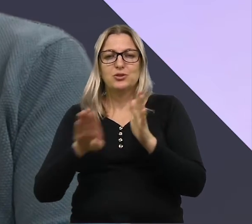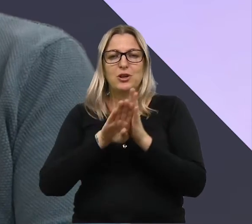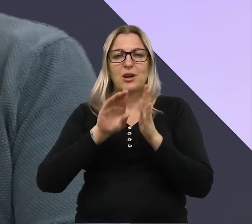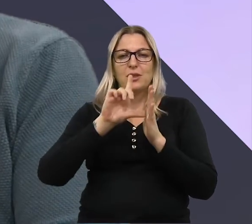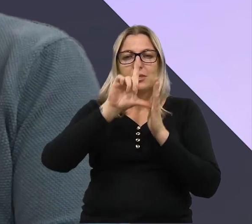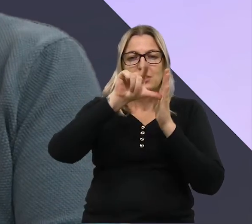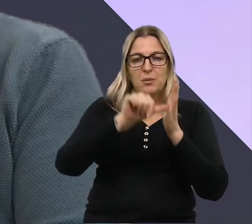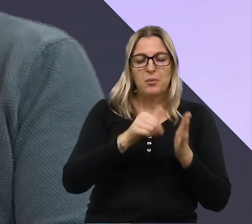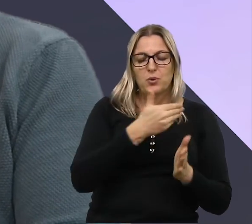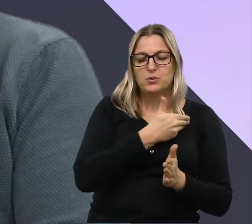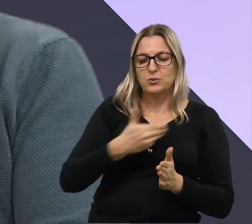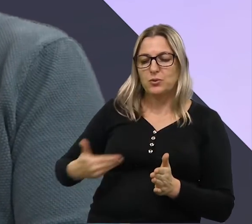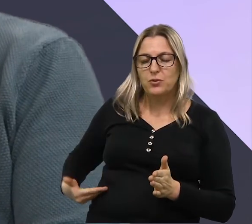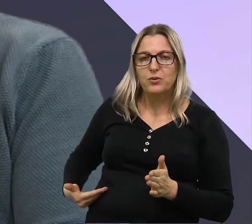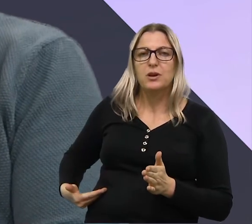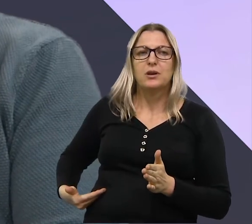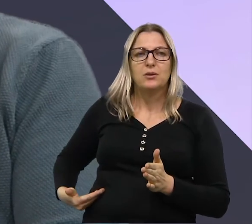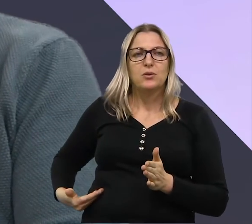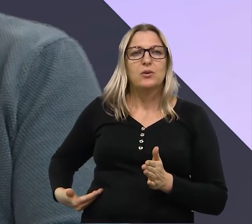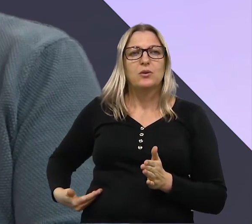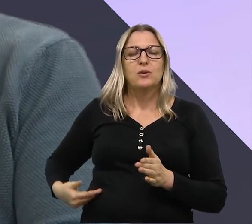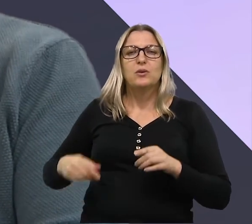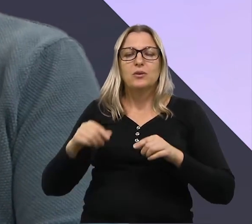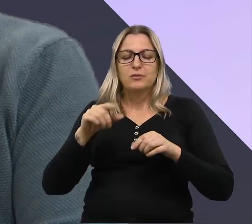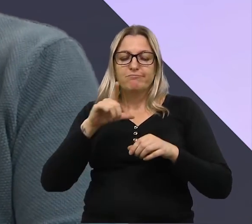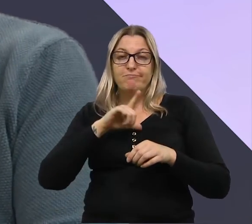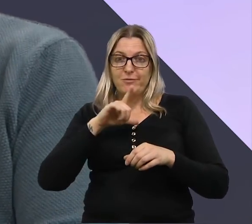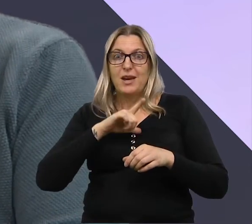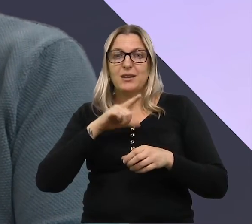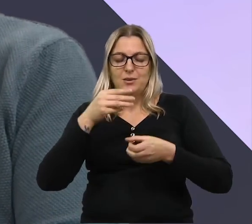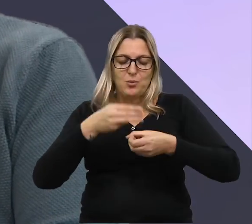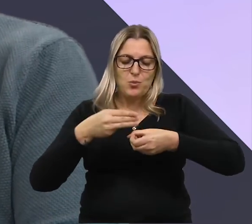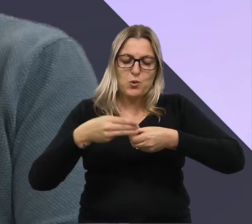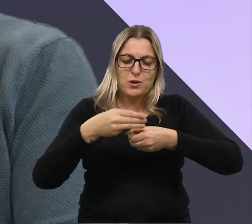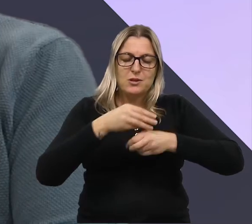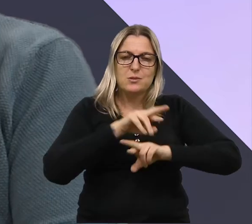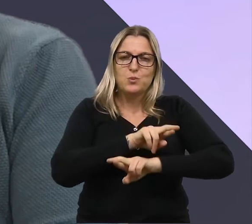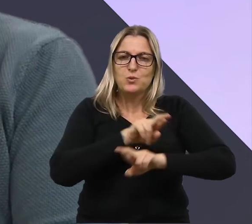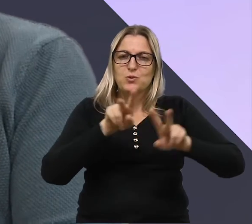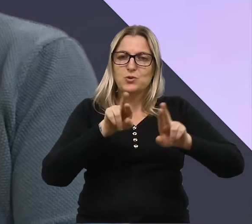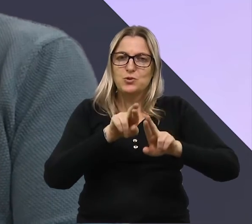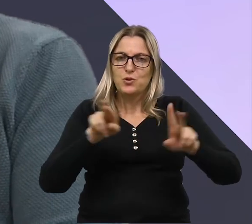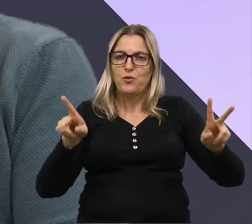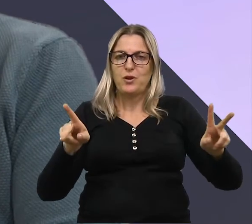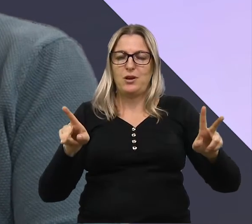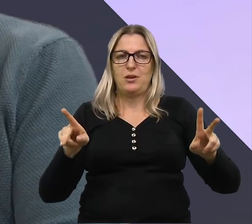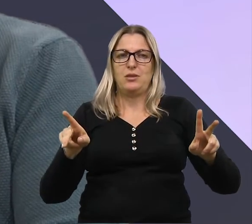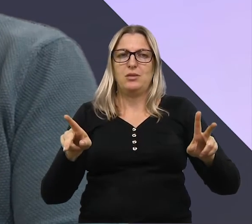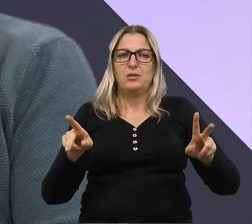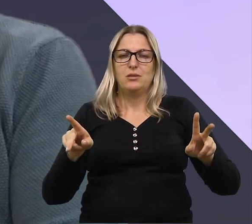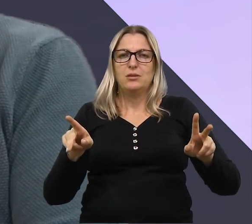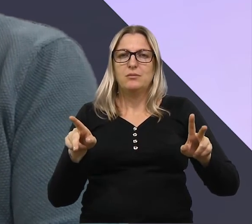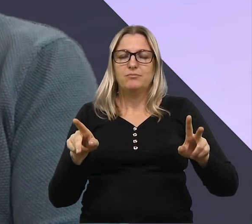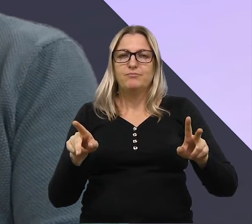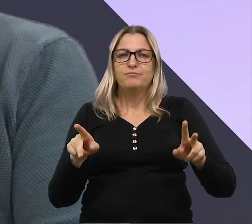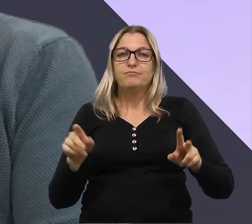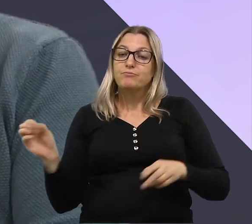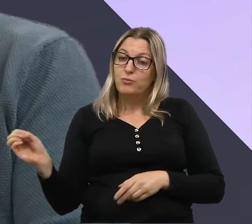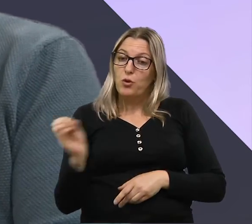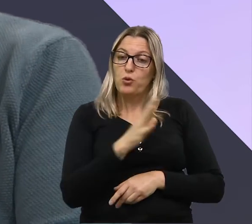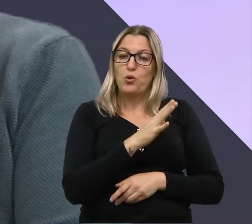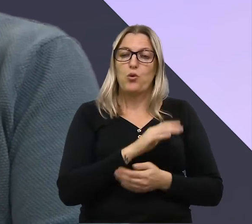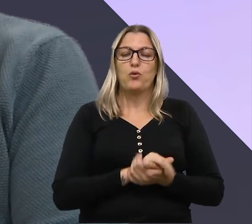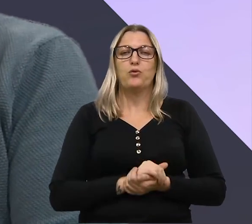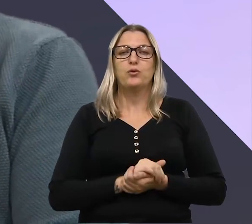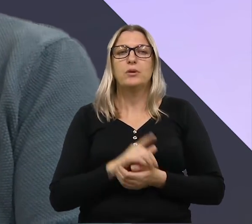pegar o município um ente público diferente é mais próximo da nossa realidade do que nós queremos